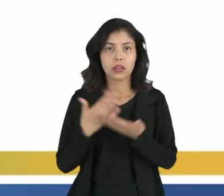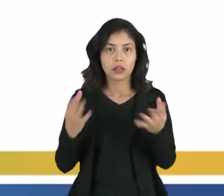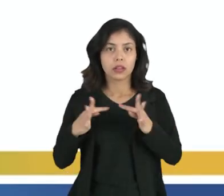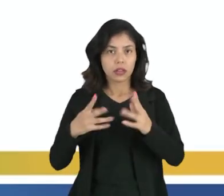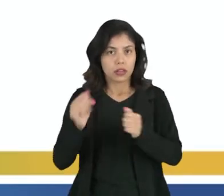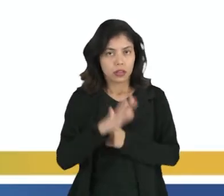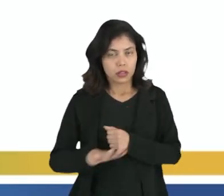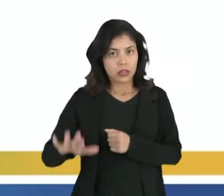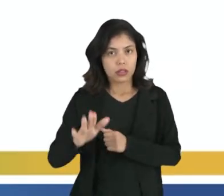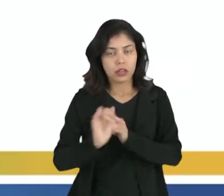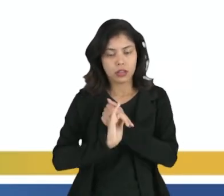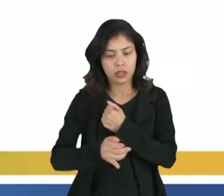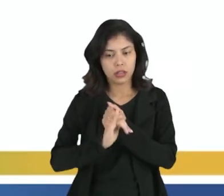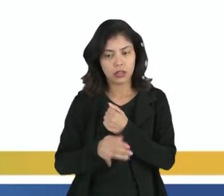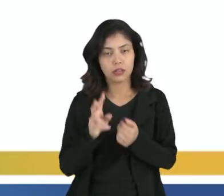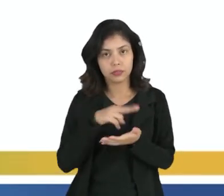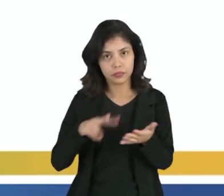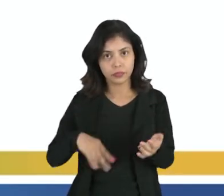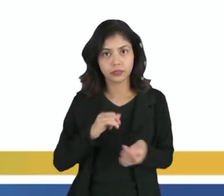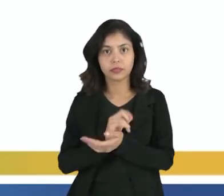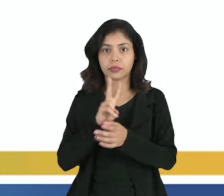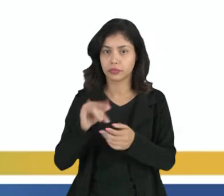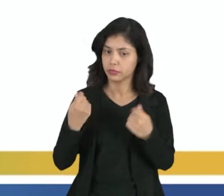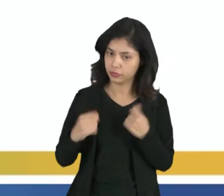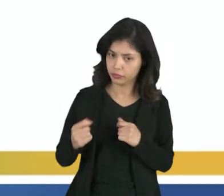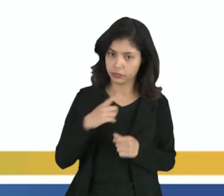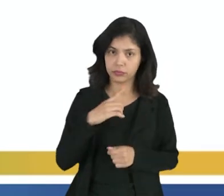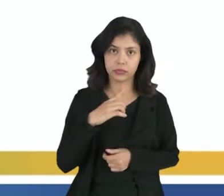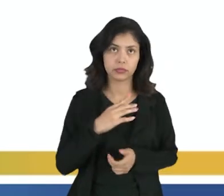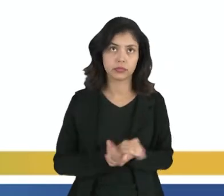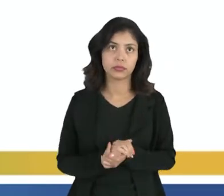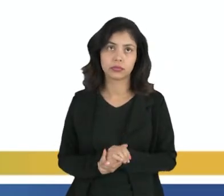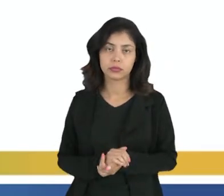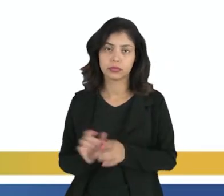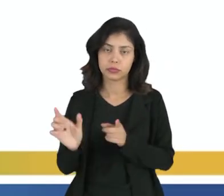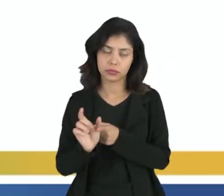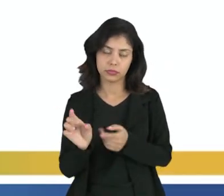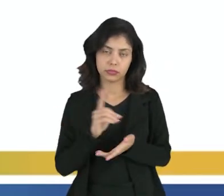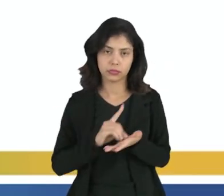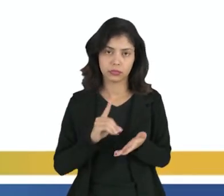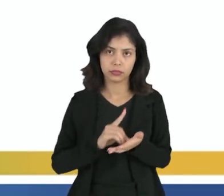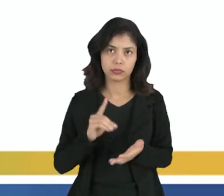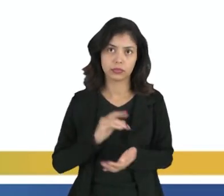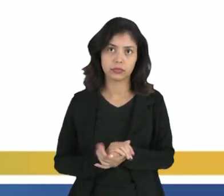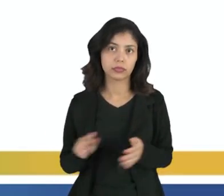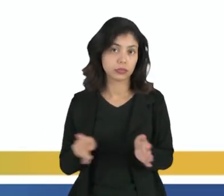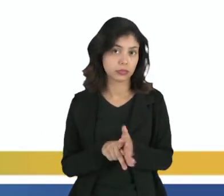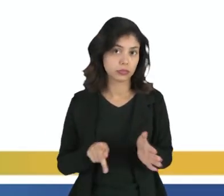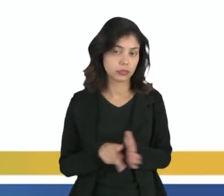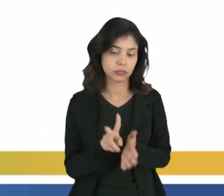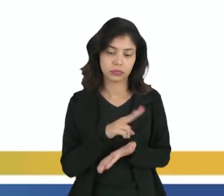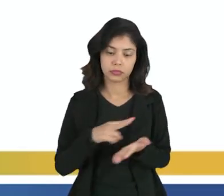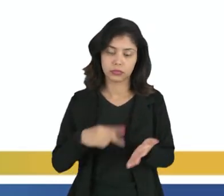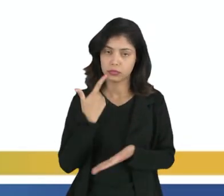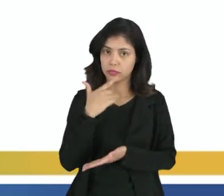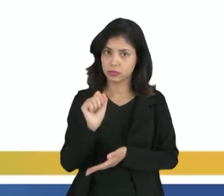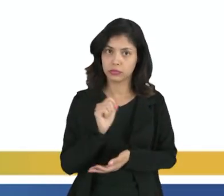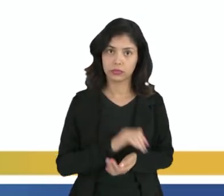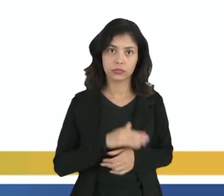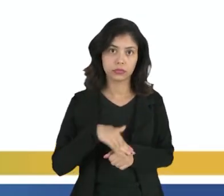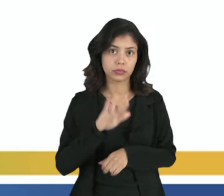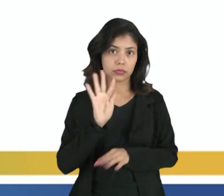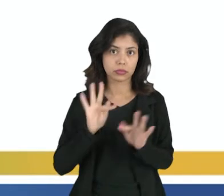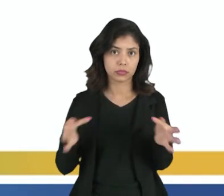nem todas as crônicas que vocês lerem, vocês vão precisar estar consultando as palavras em dicionário, justamente pela linguagem ser uma linguagem